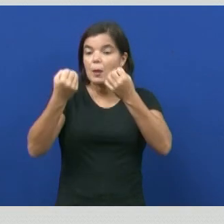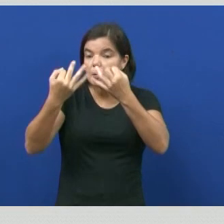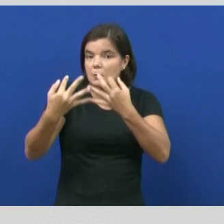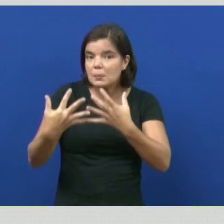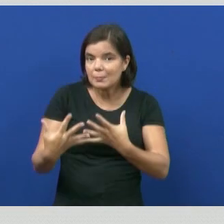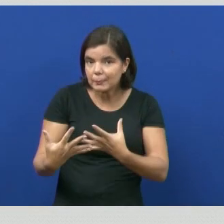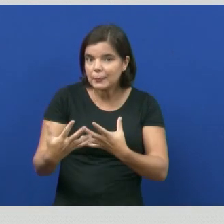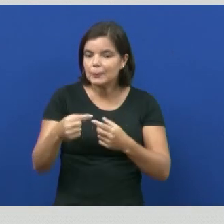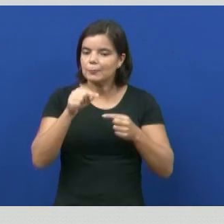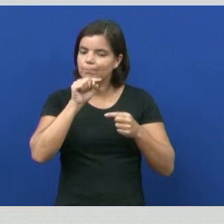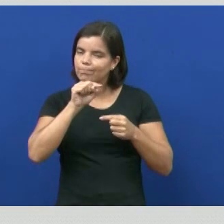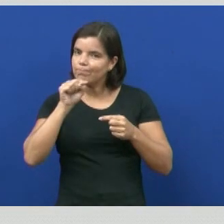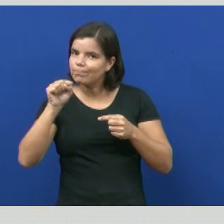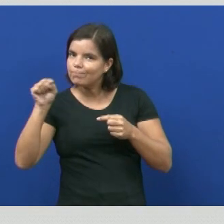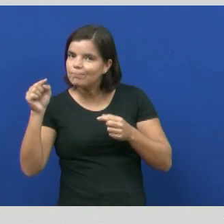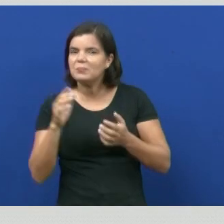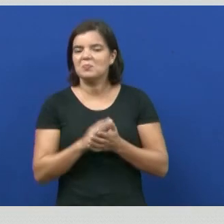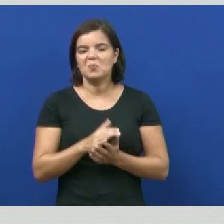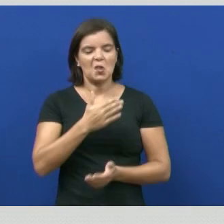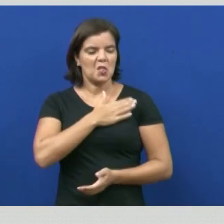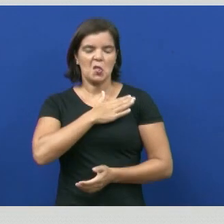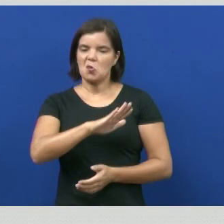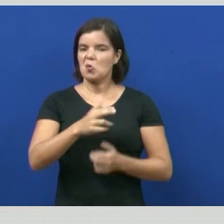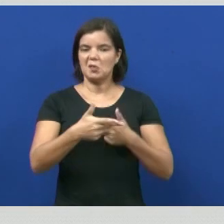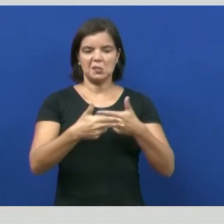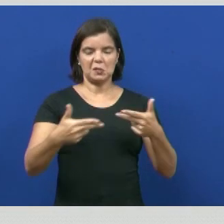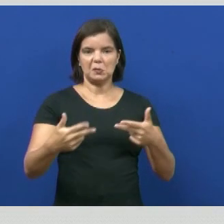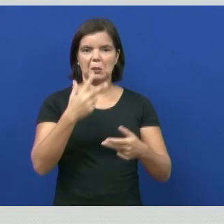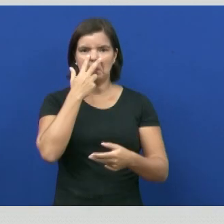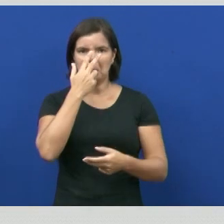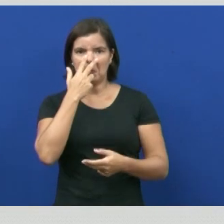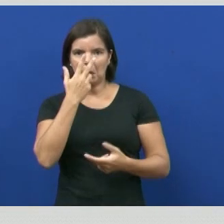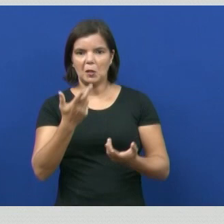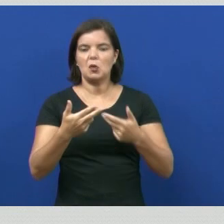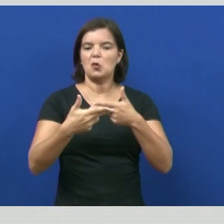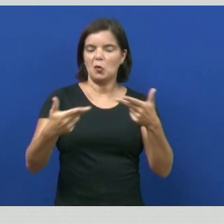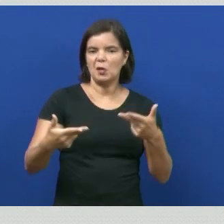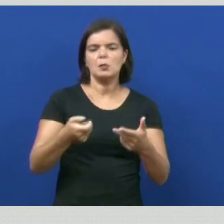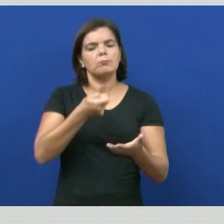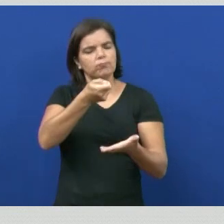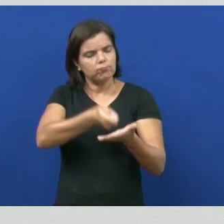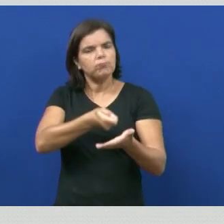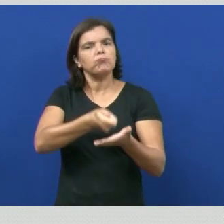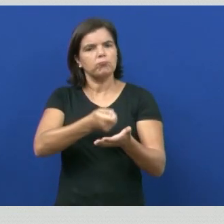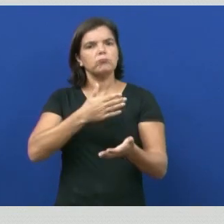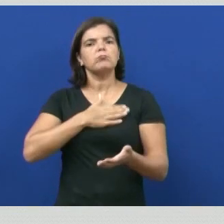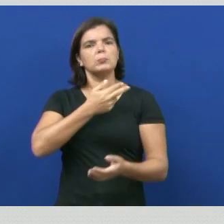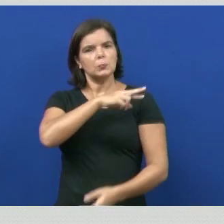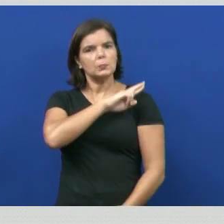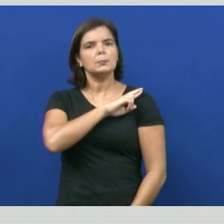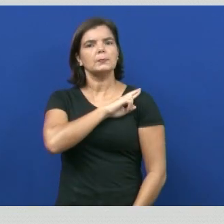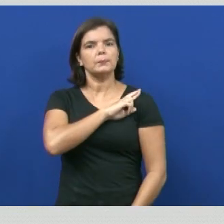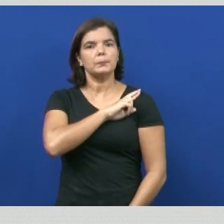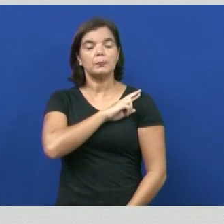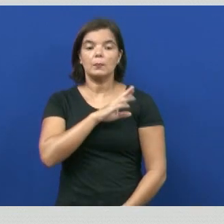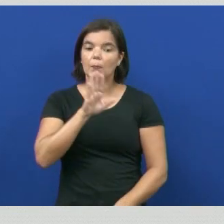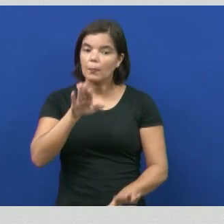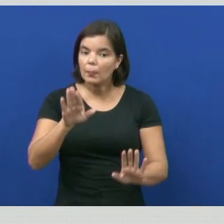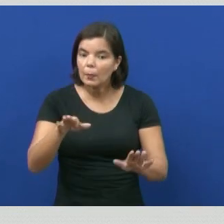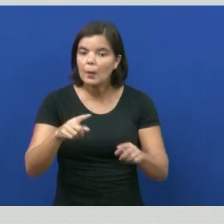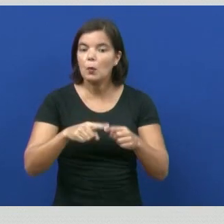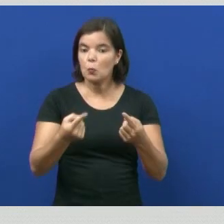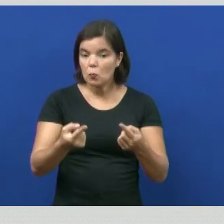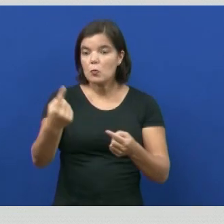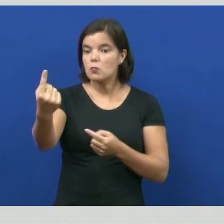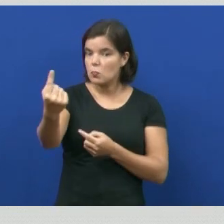isso ponderou a mulher. Não gosto dessas coisas, dá um ar de vigarice, gosto de cumprir rigorosamente as minhas obrigações. Escuta,